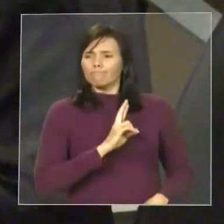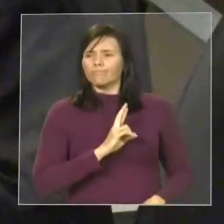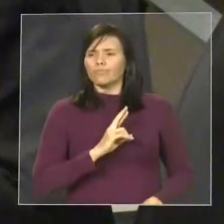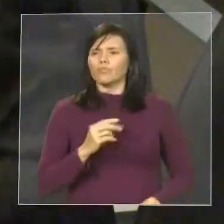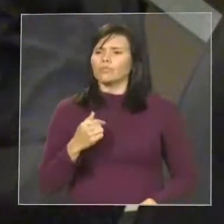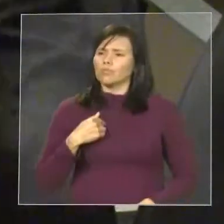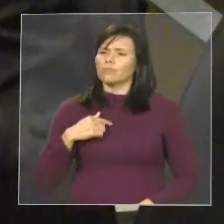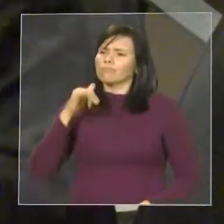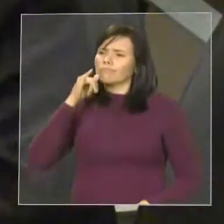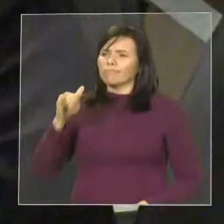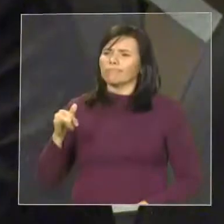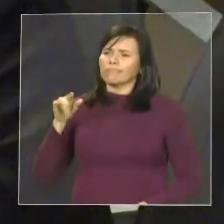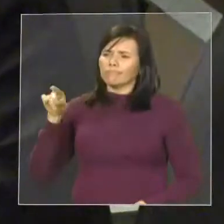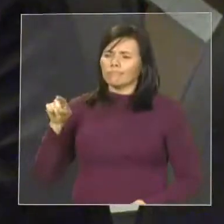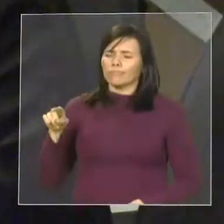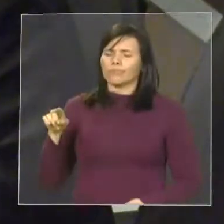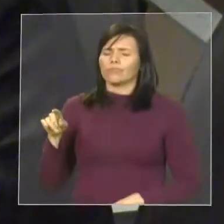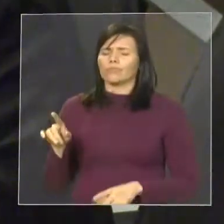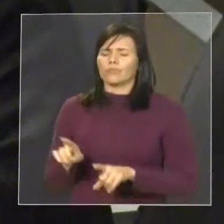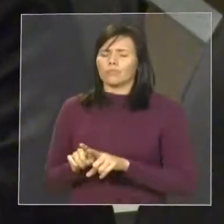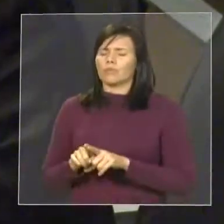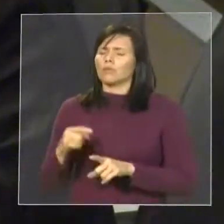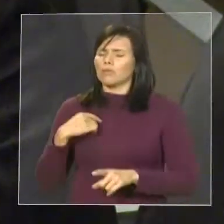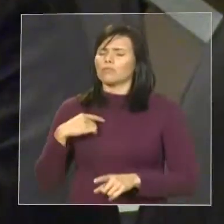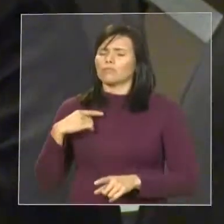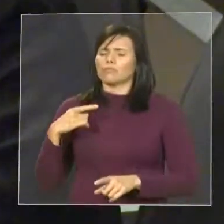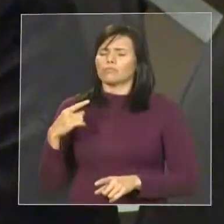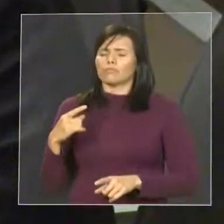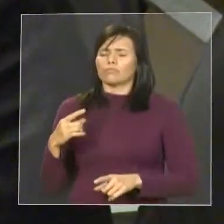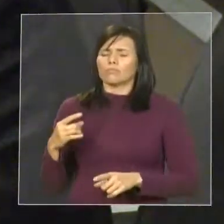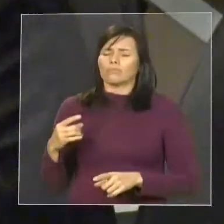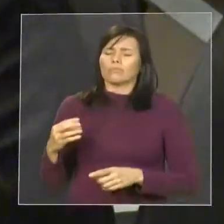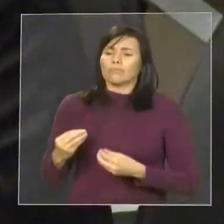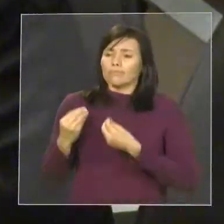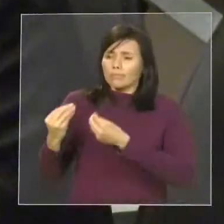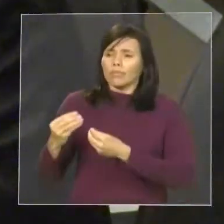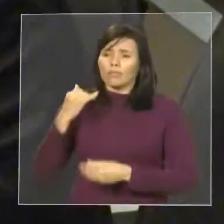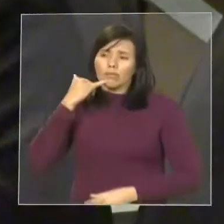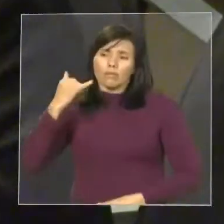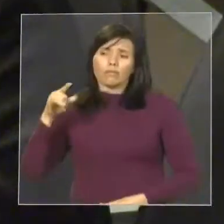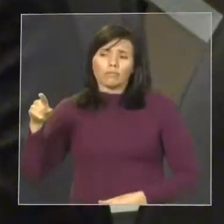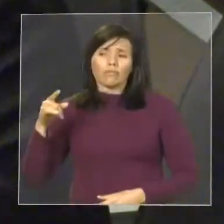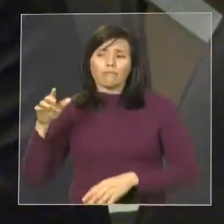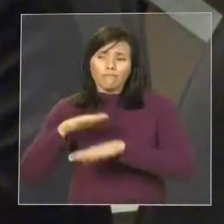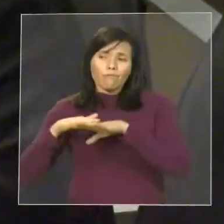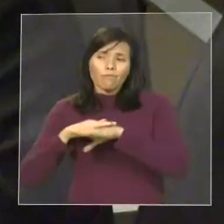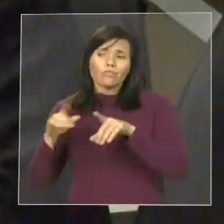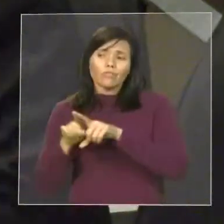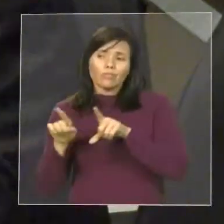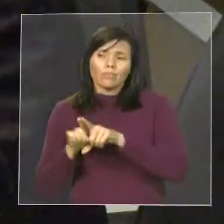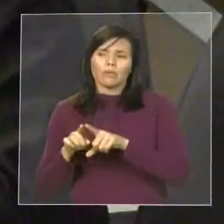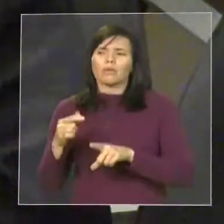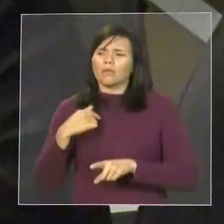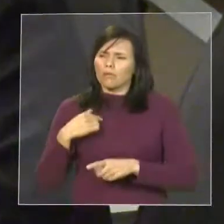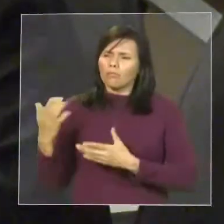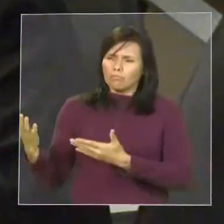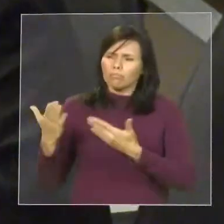seja onde quer que esteja, ou que decida trilhar um novo caminho na política, que seja abençoado,